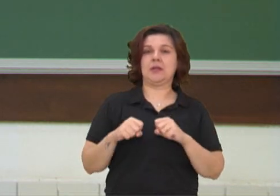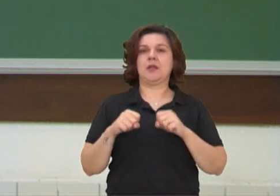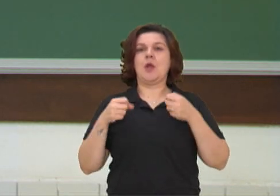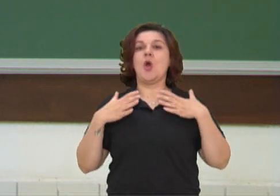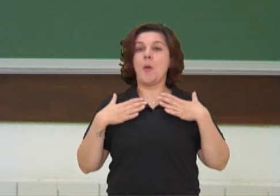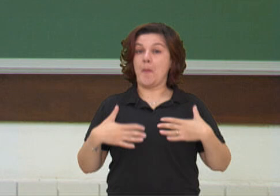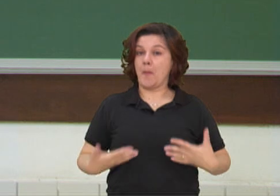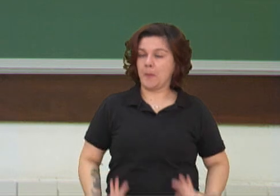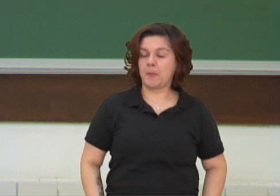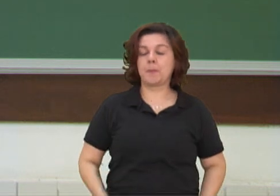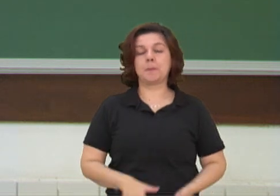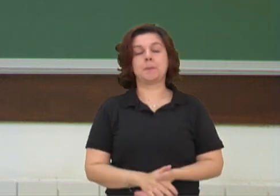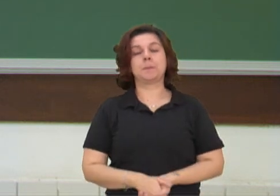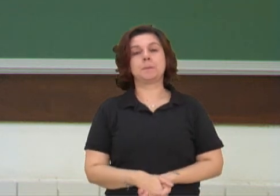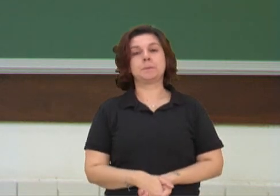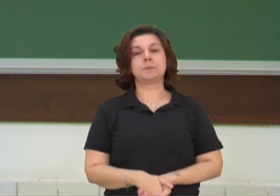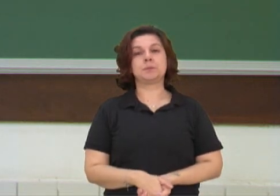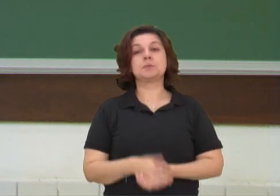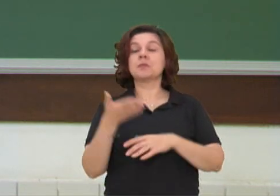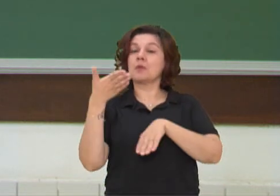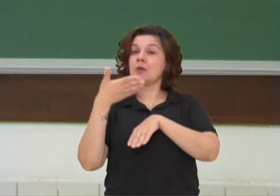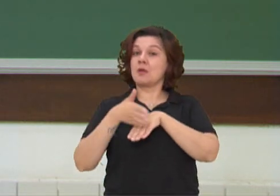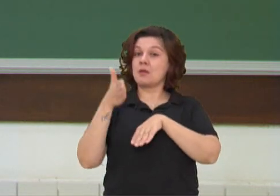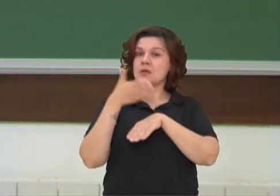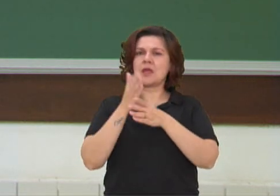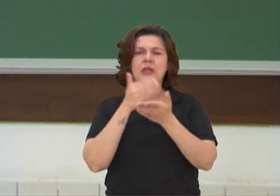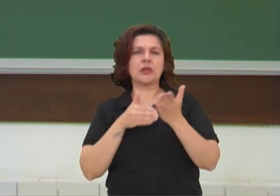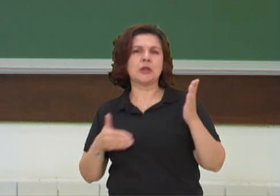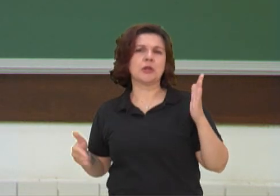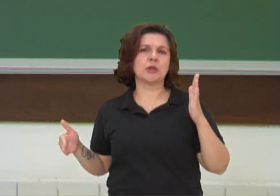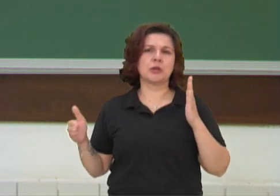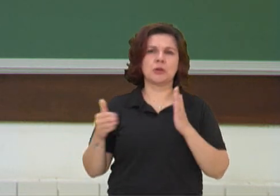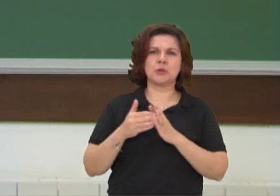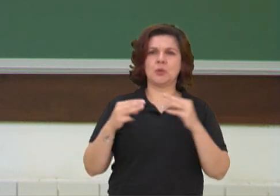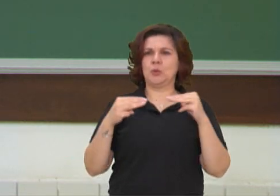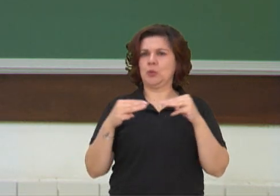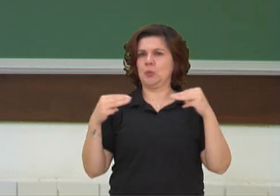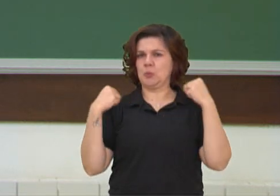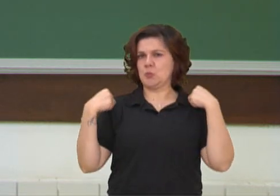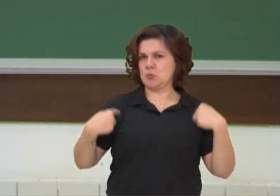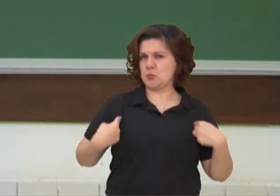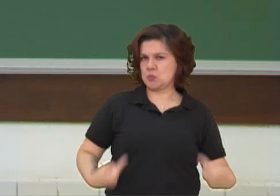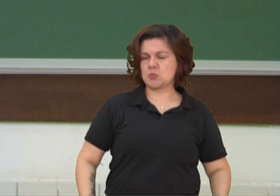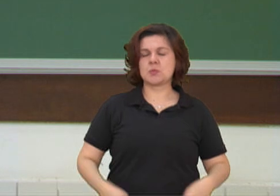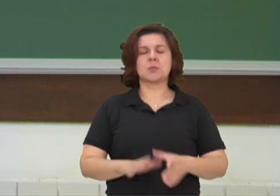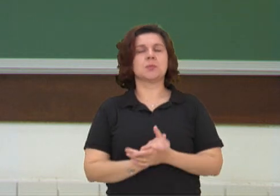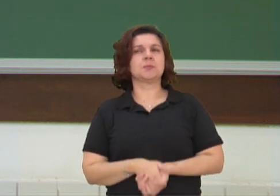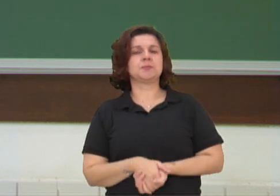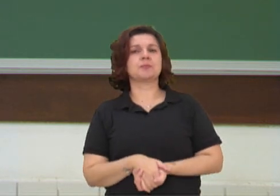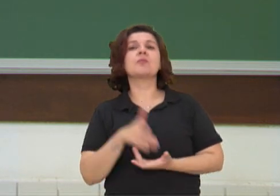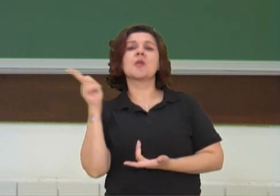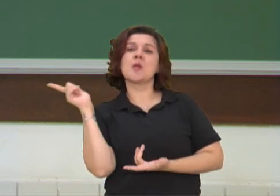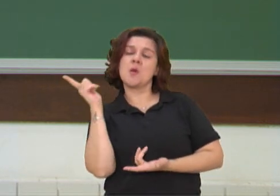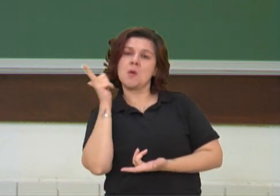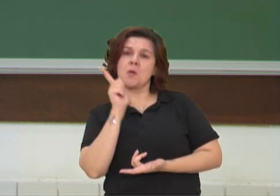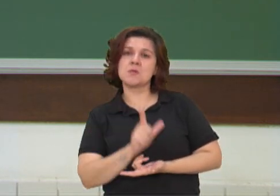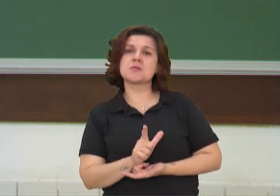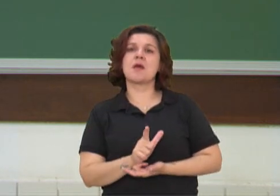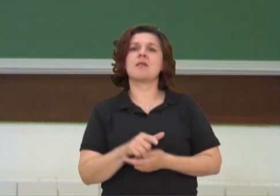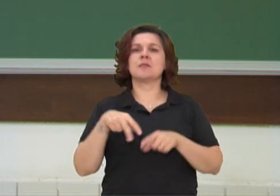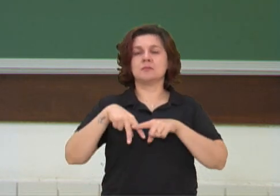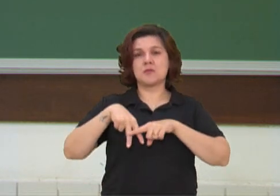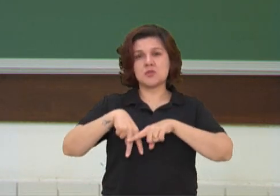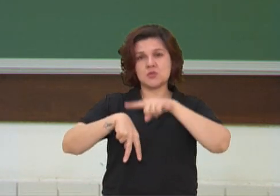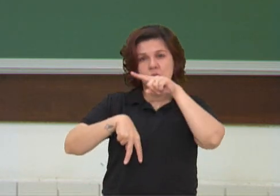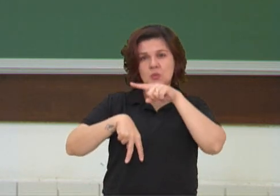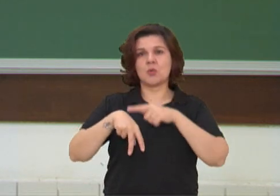seu próprio corpo, trabalhar todo tipo de músculo ali do seu corpo. Então você consegue fazer exercício para membros